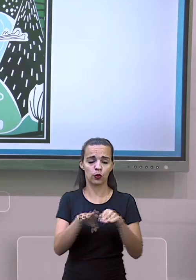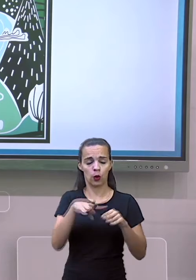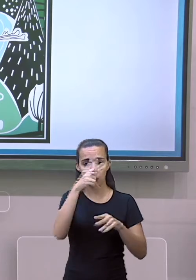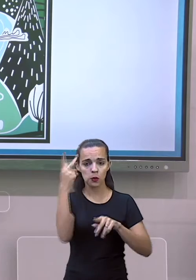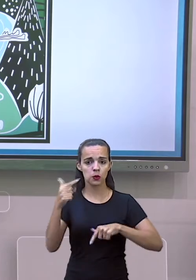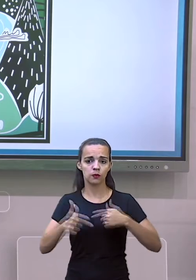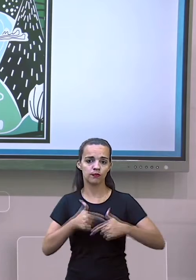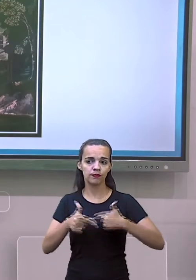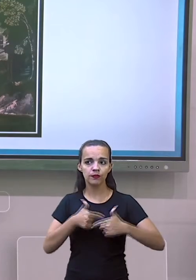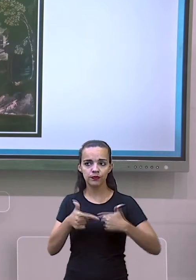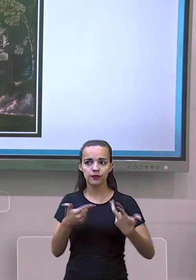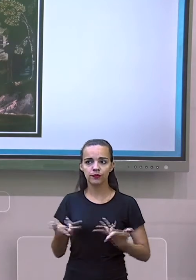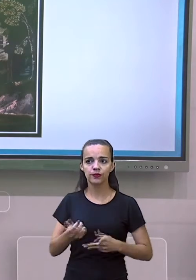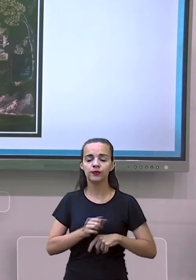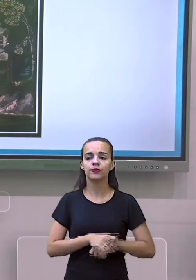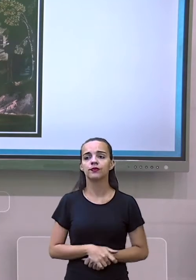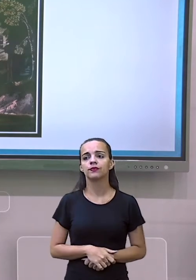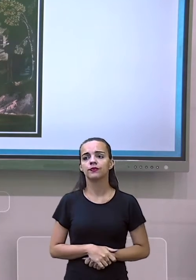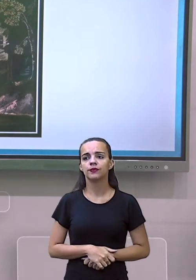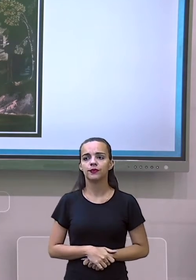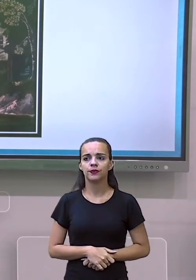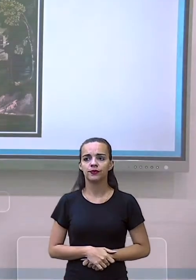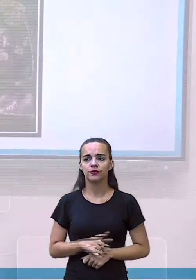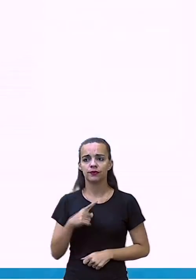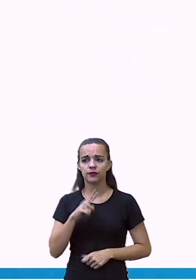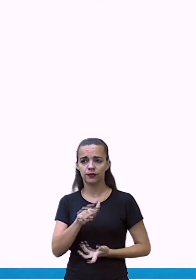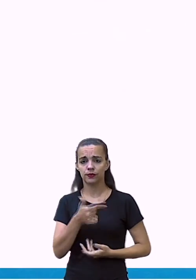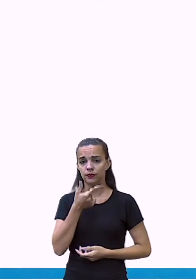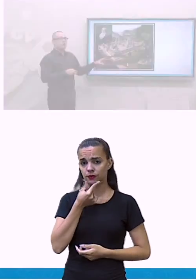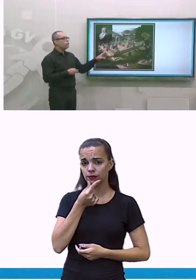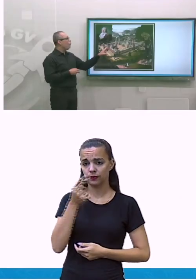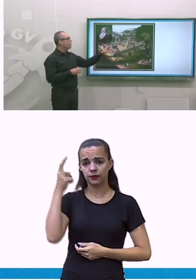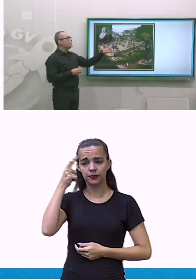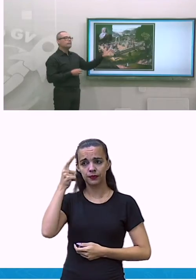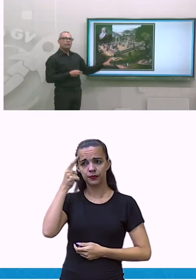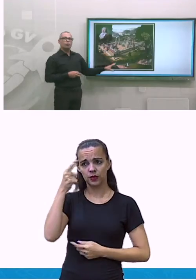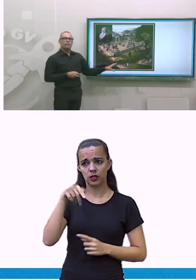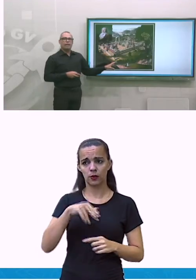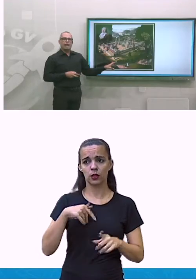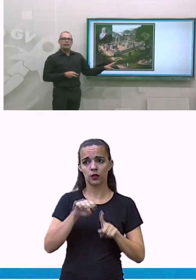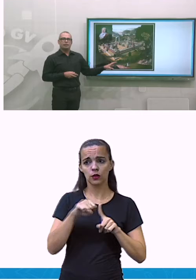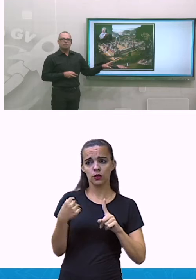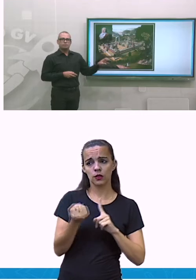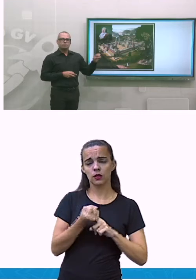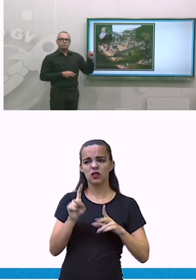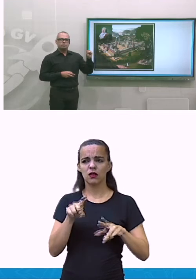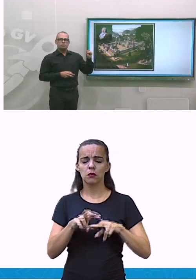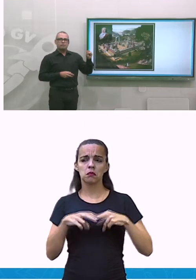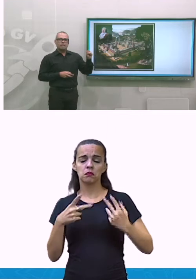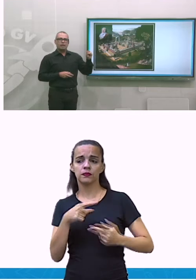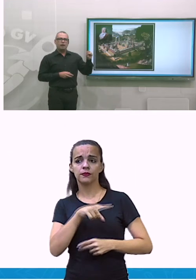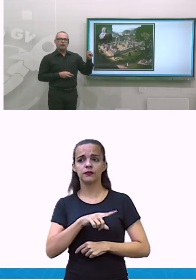primeira corrente do pensamento socialista foi denominada